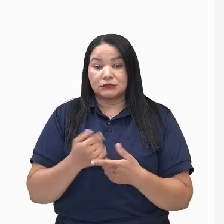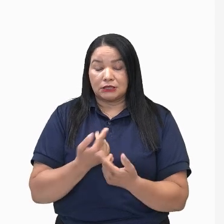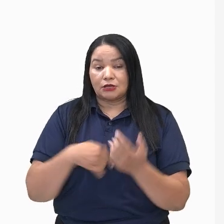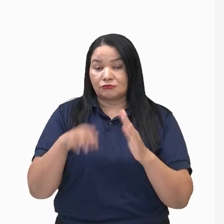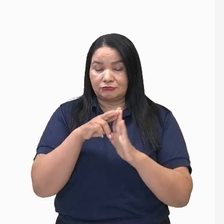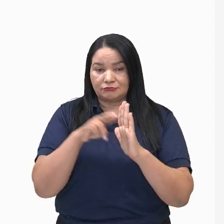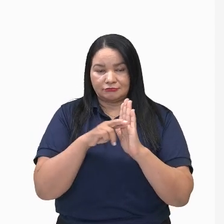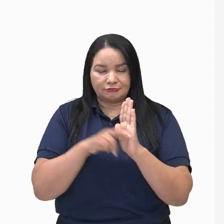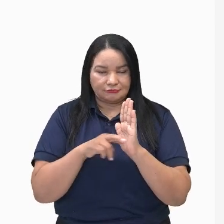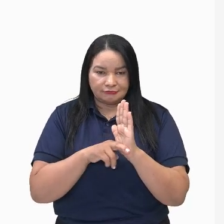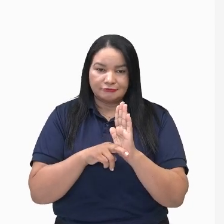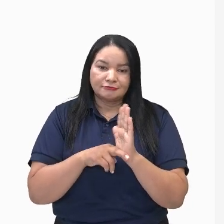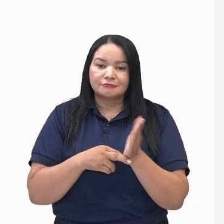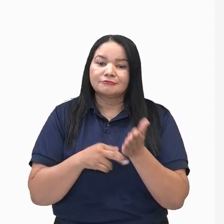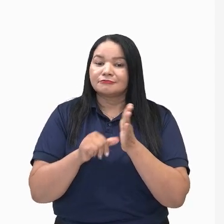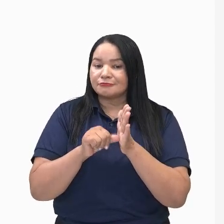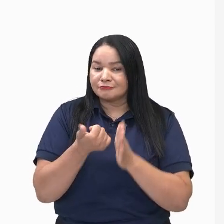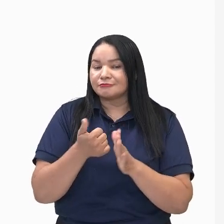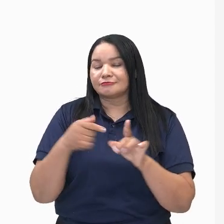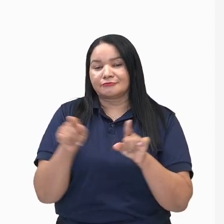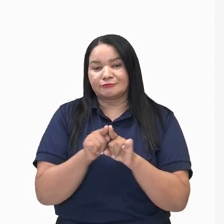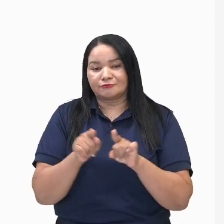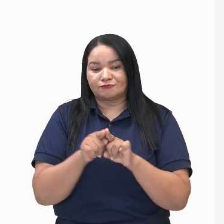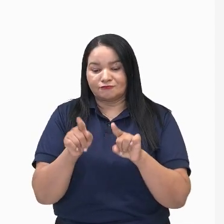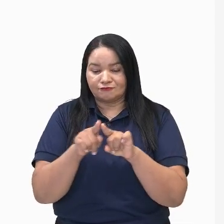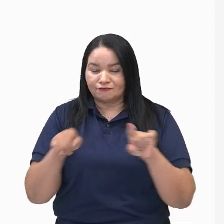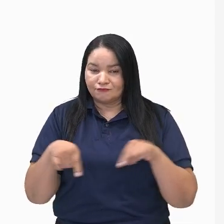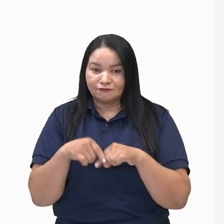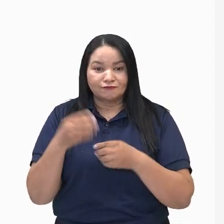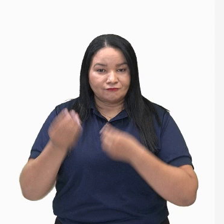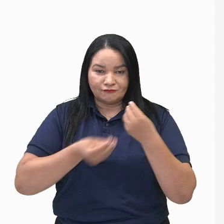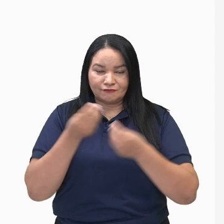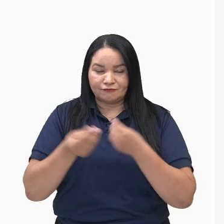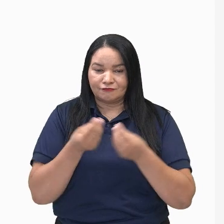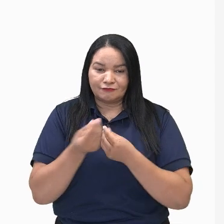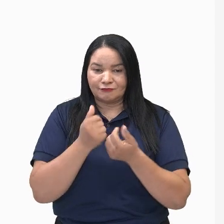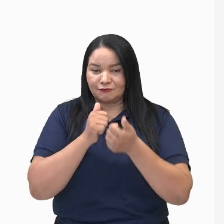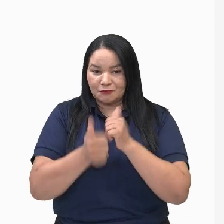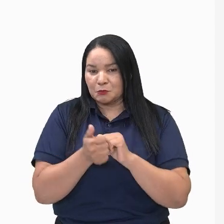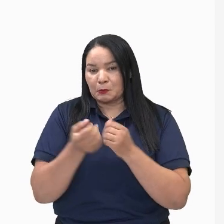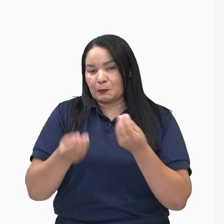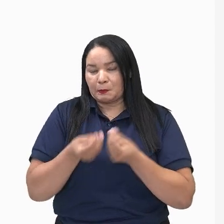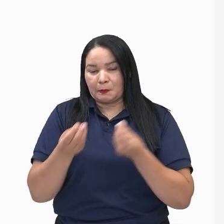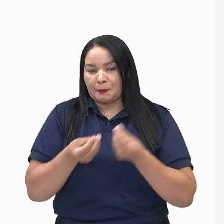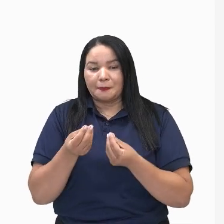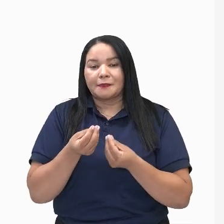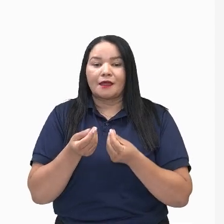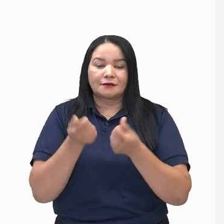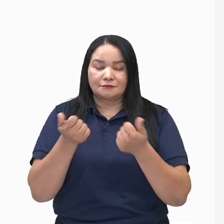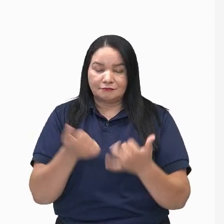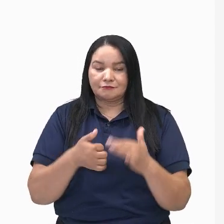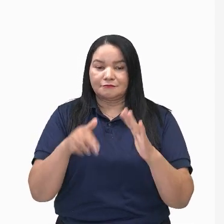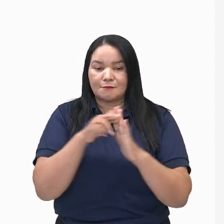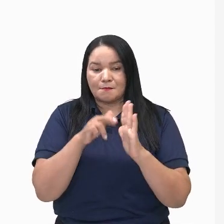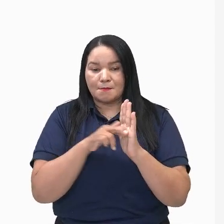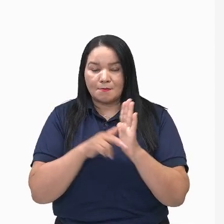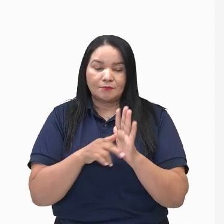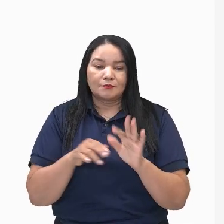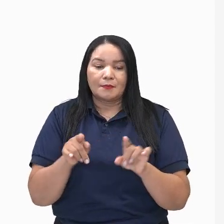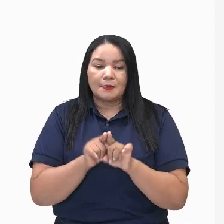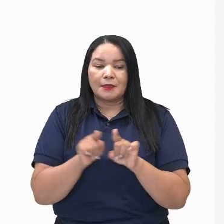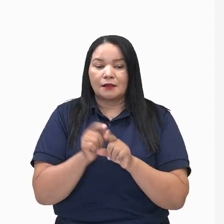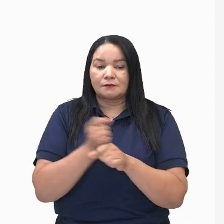né? O desenho ali de como deveria funcionar os primeiros jogos. Em 1950